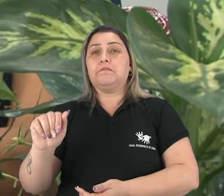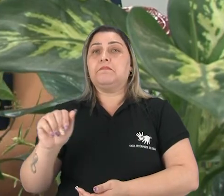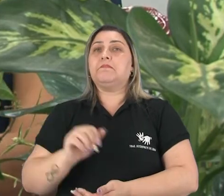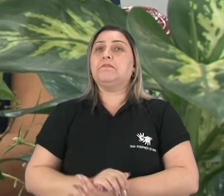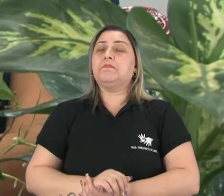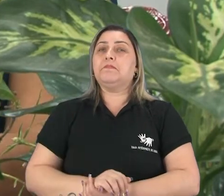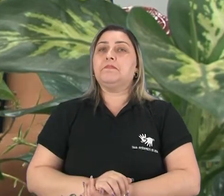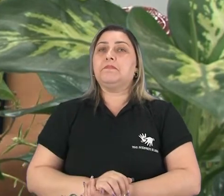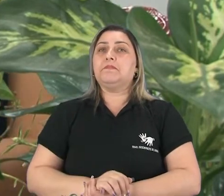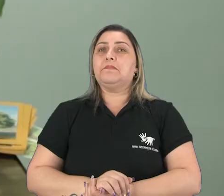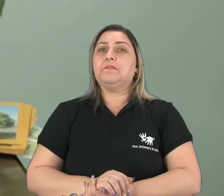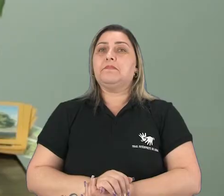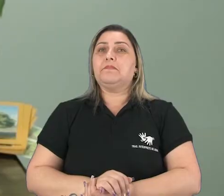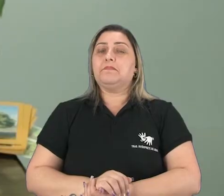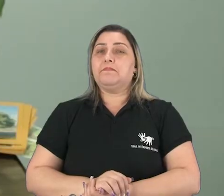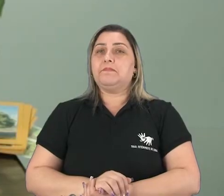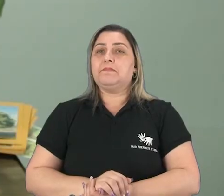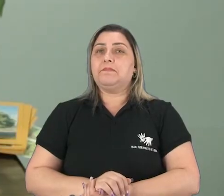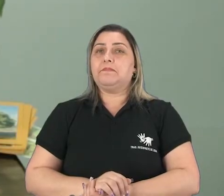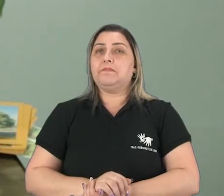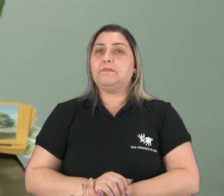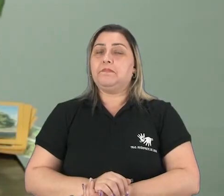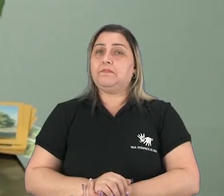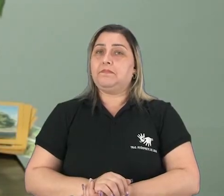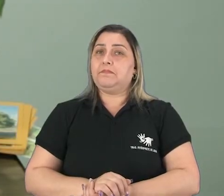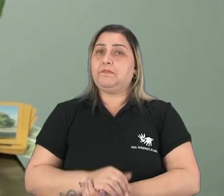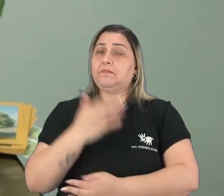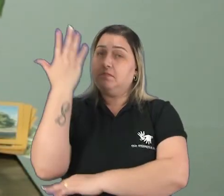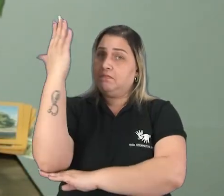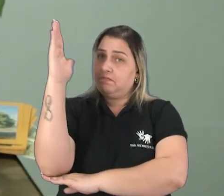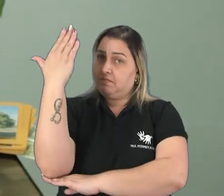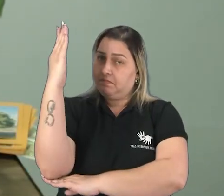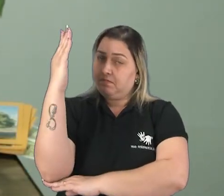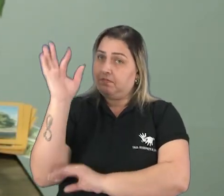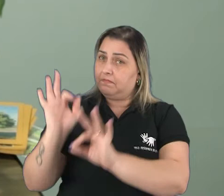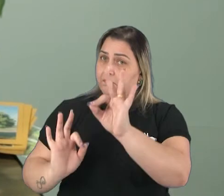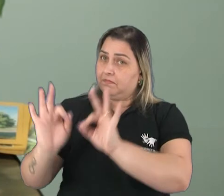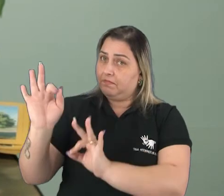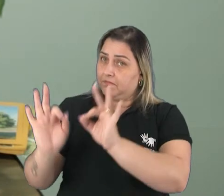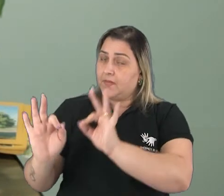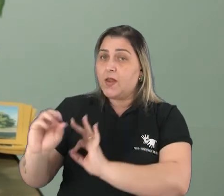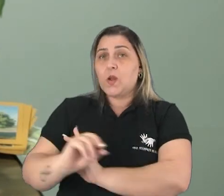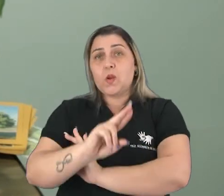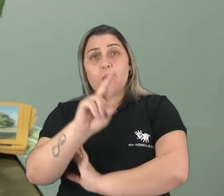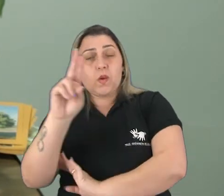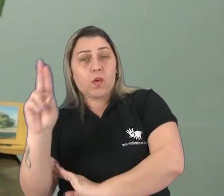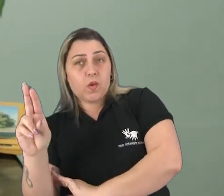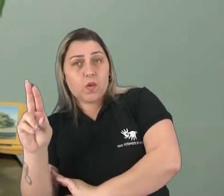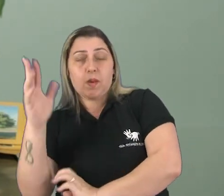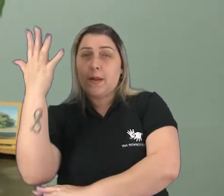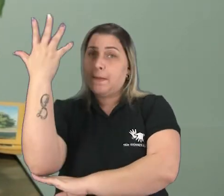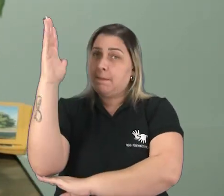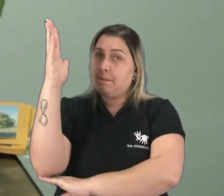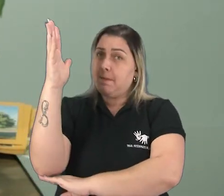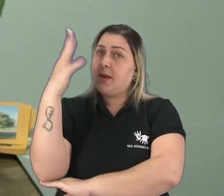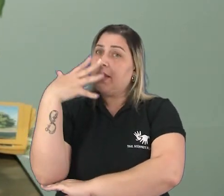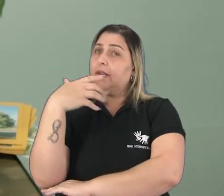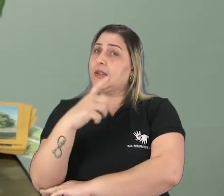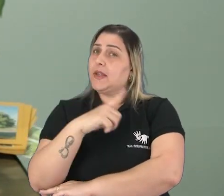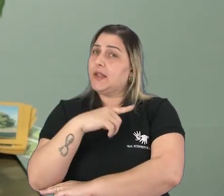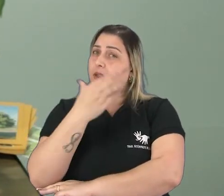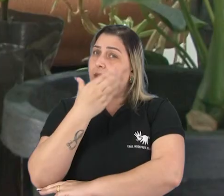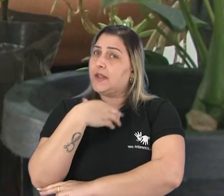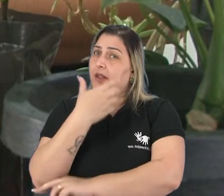Acerola. Acerola, ela é uma planta ornamental ou ela é uma planta